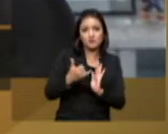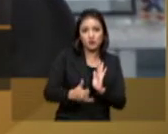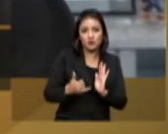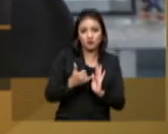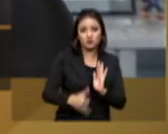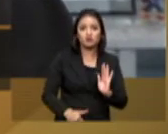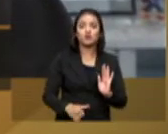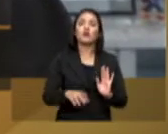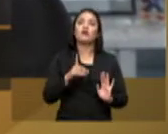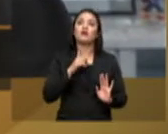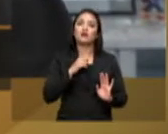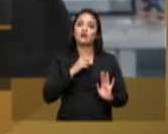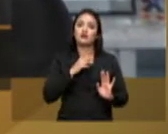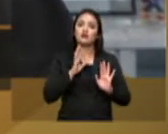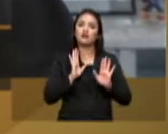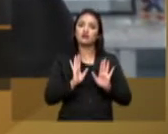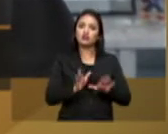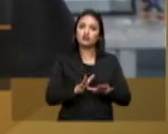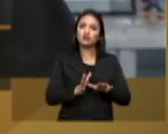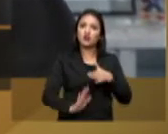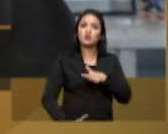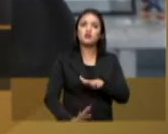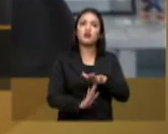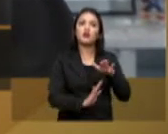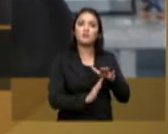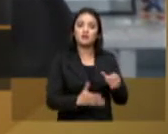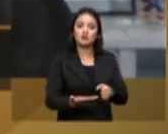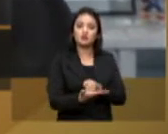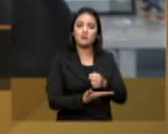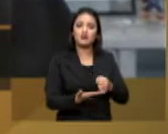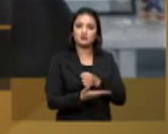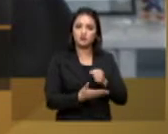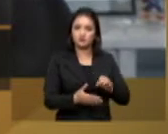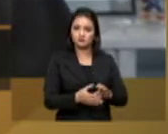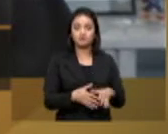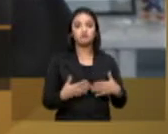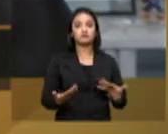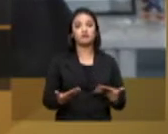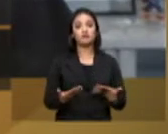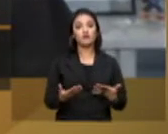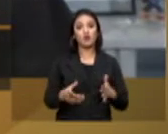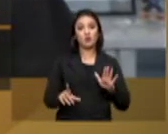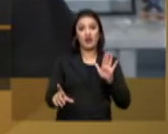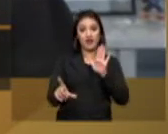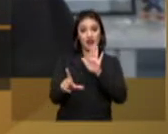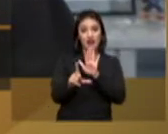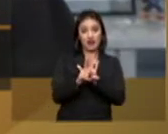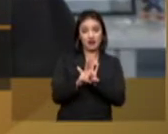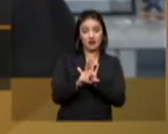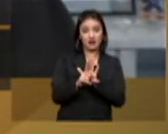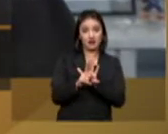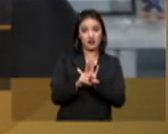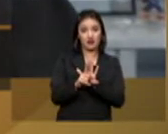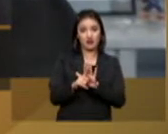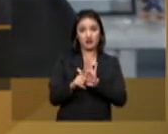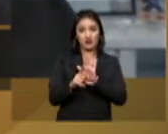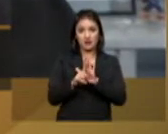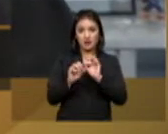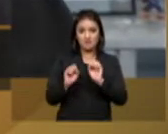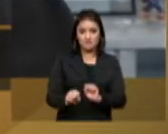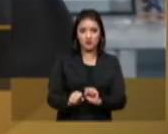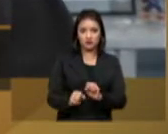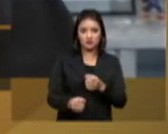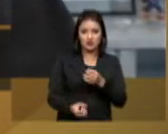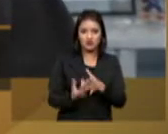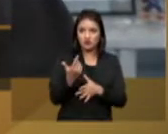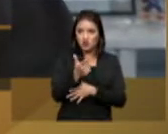mitigação do princípio da legalidade. E a questão é, uma lei pode servir de esteio para a criação de